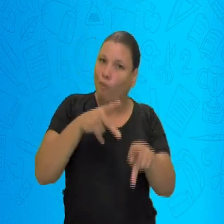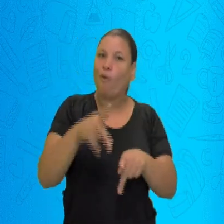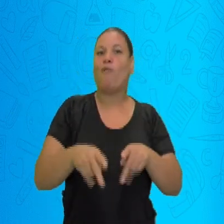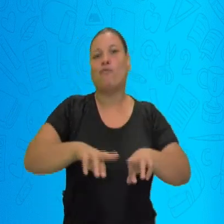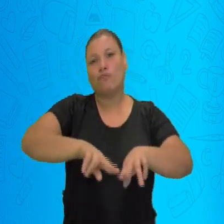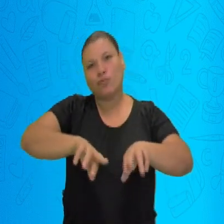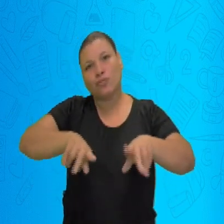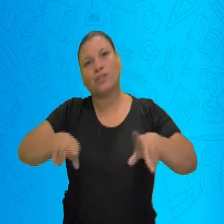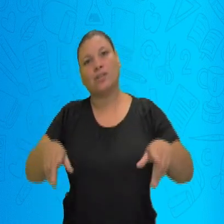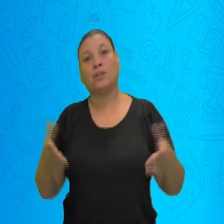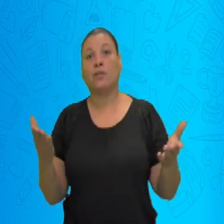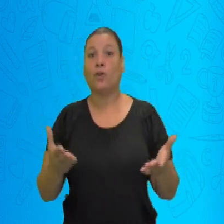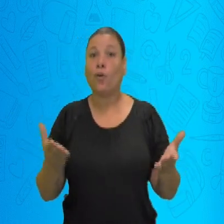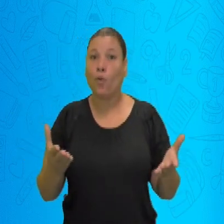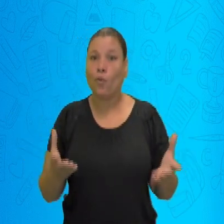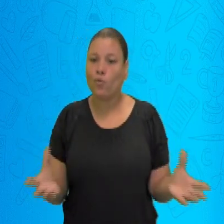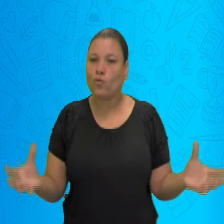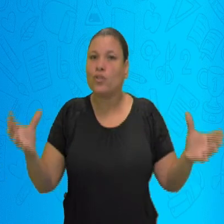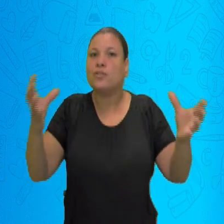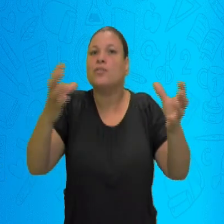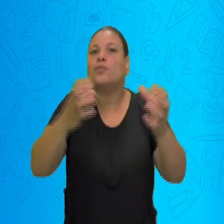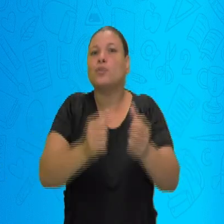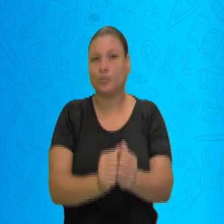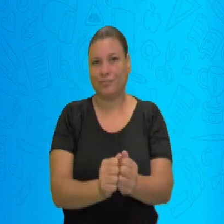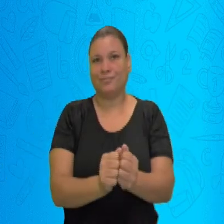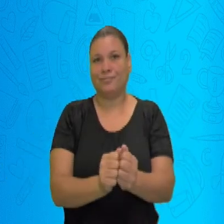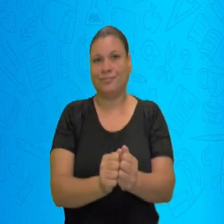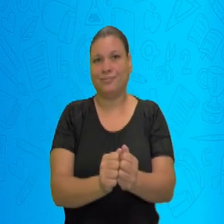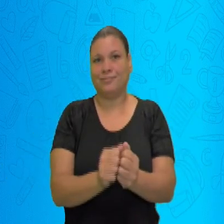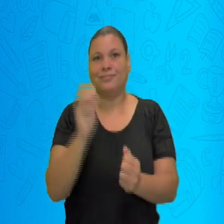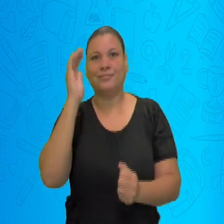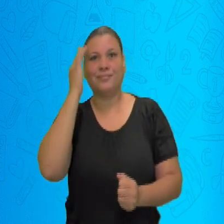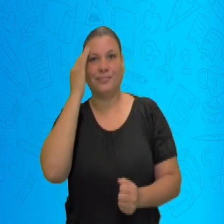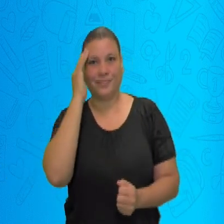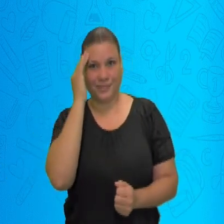também. Tá certo? Então,